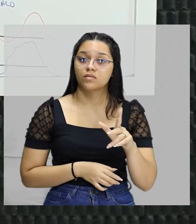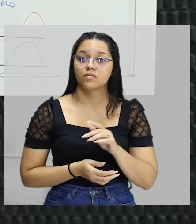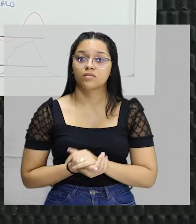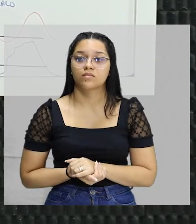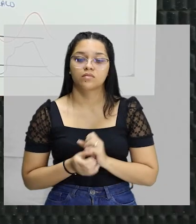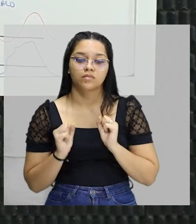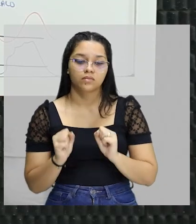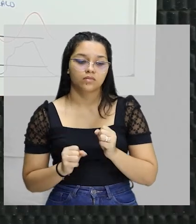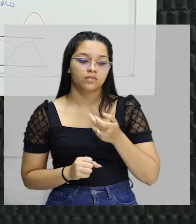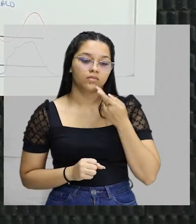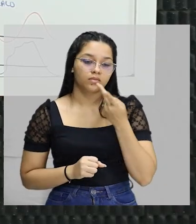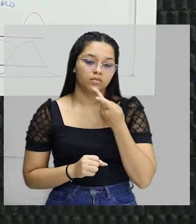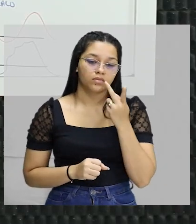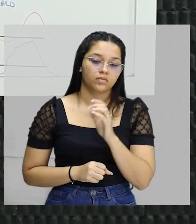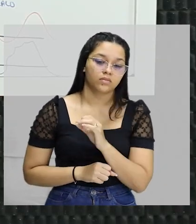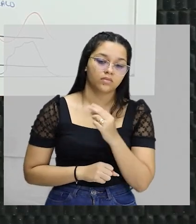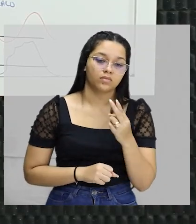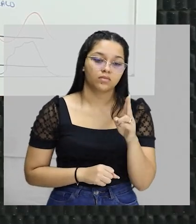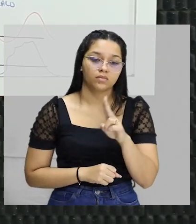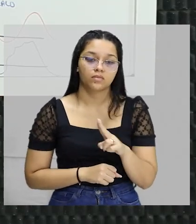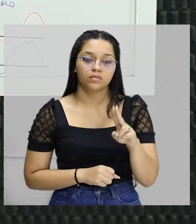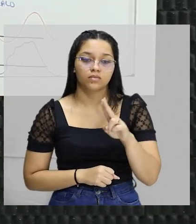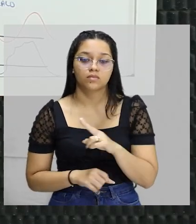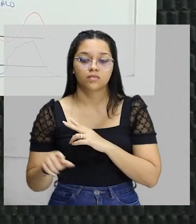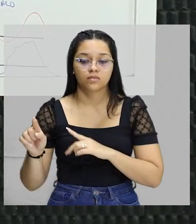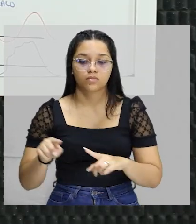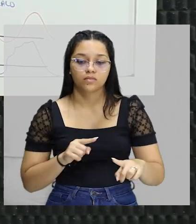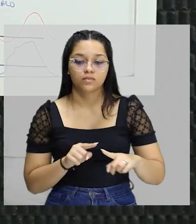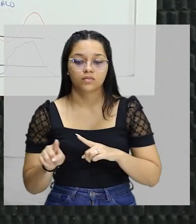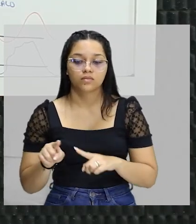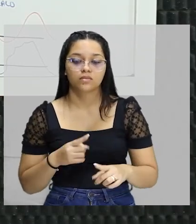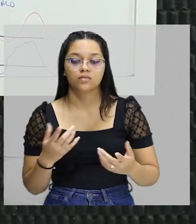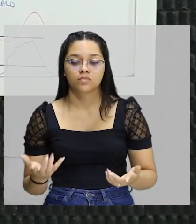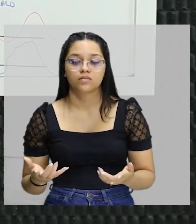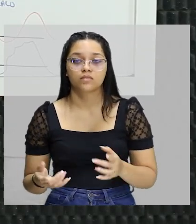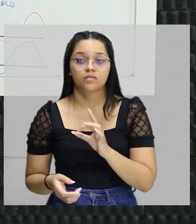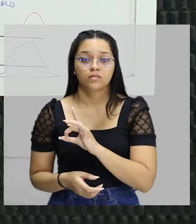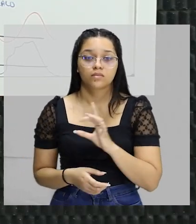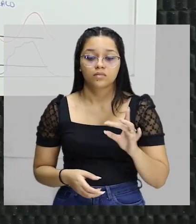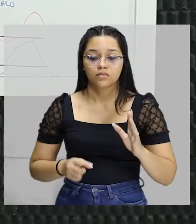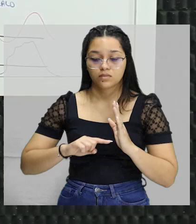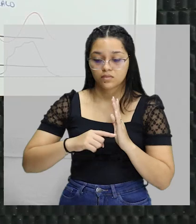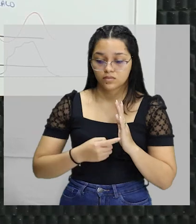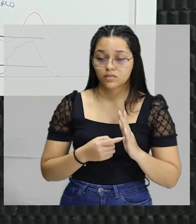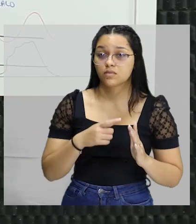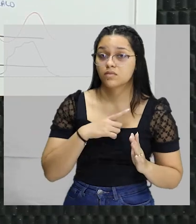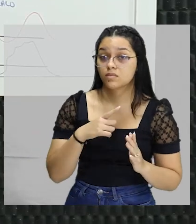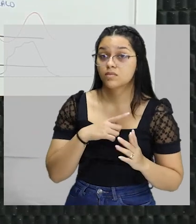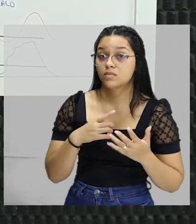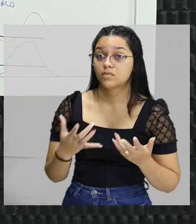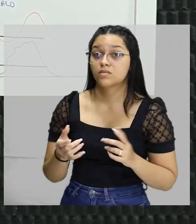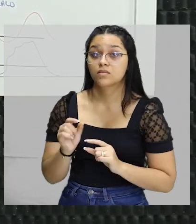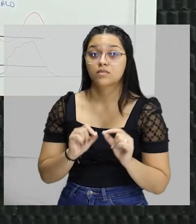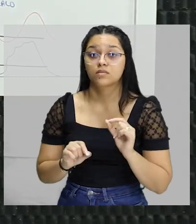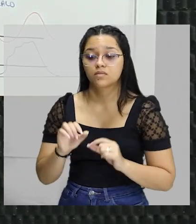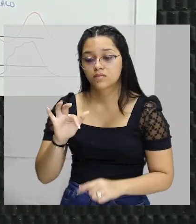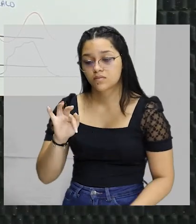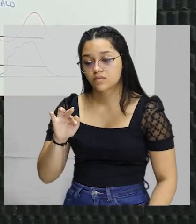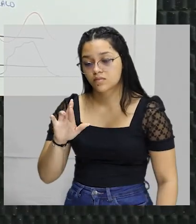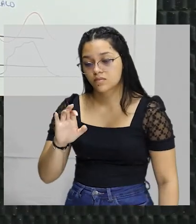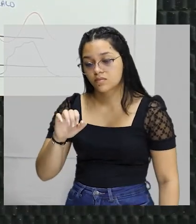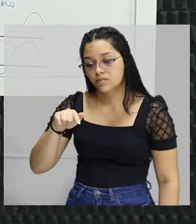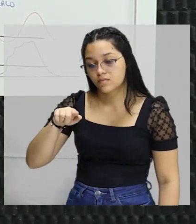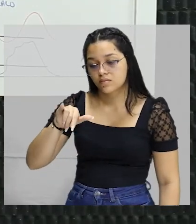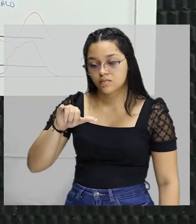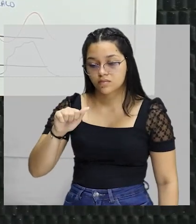seja pela voz ou através de um instrumento musical. Então, cada nota dessa que tem uma determinada